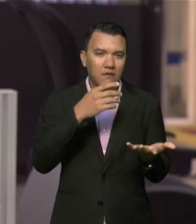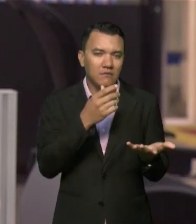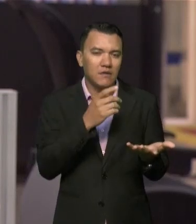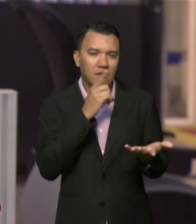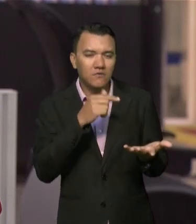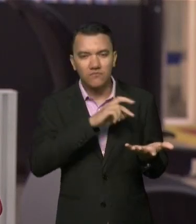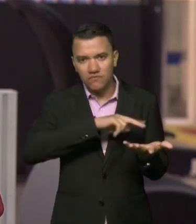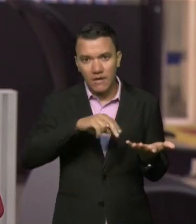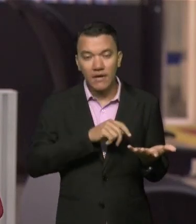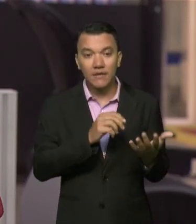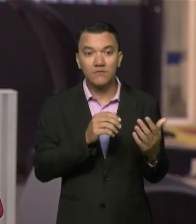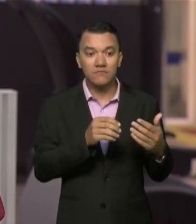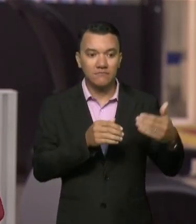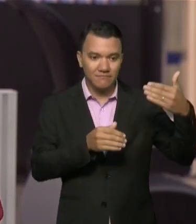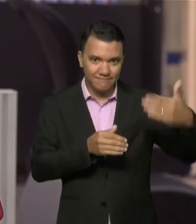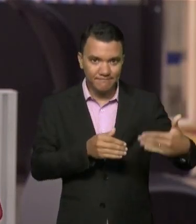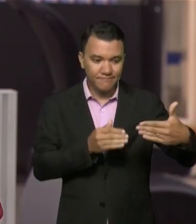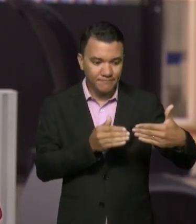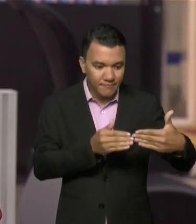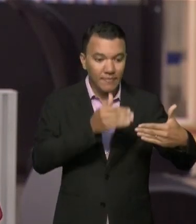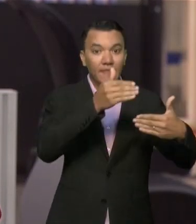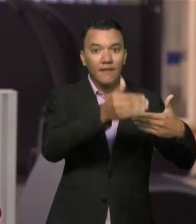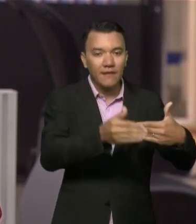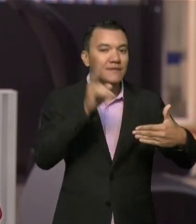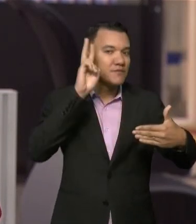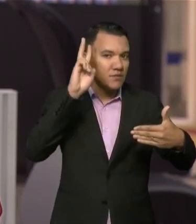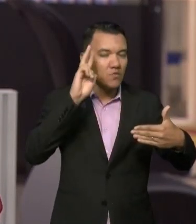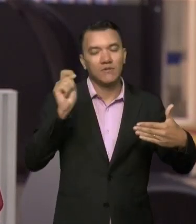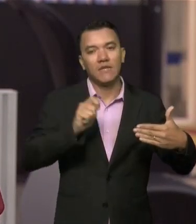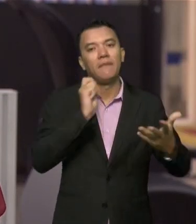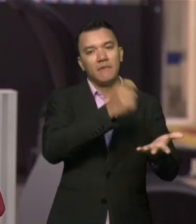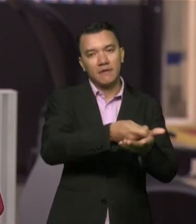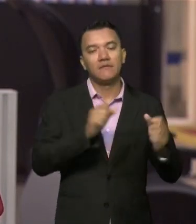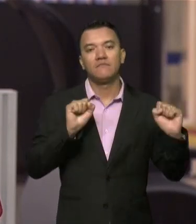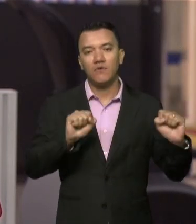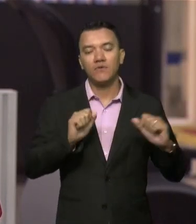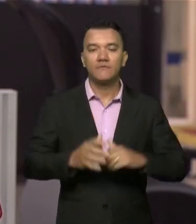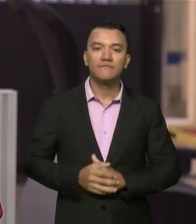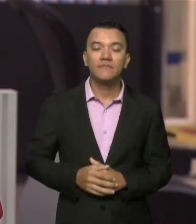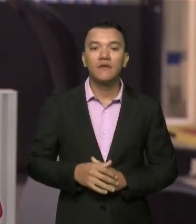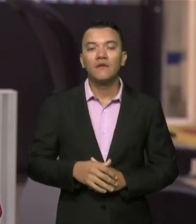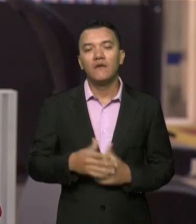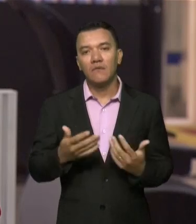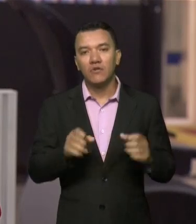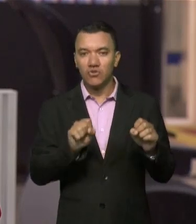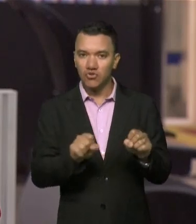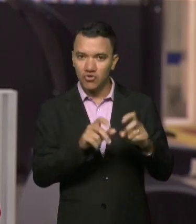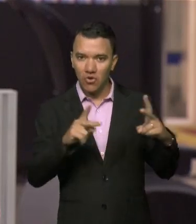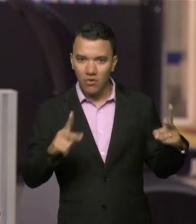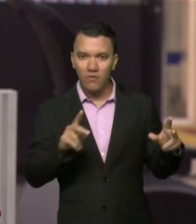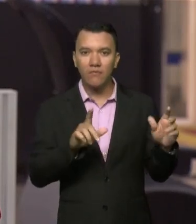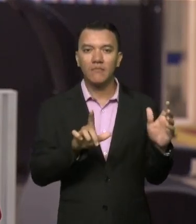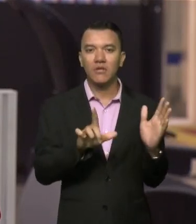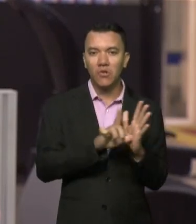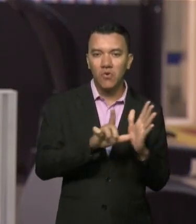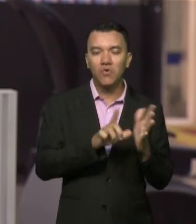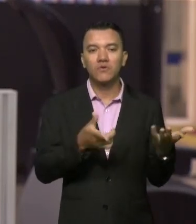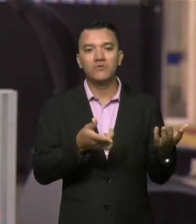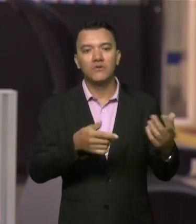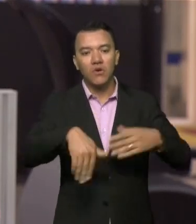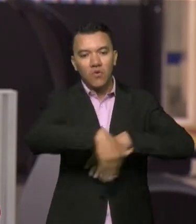concessionárias, foram prorrogados para o primeiro dia útil após a data. Já as lojas de shoppings e de rua, assim como